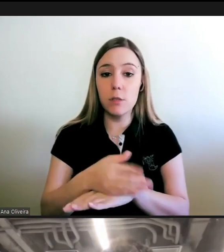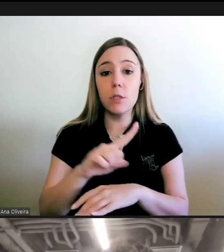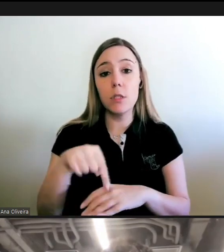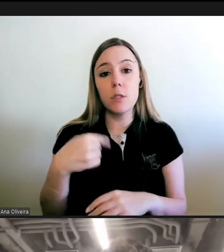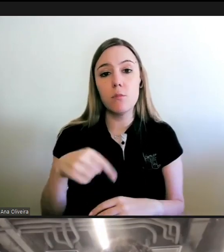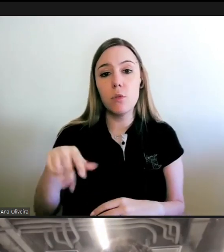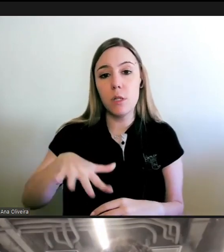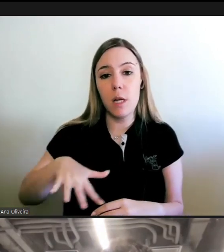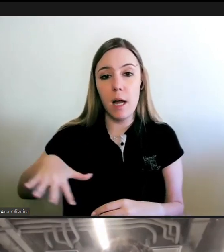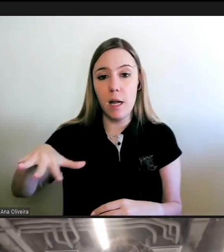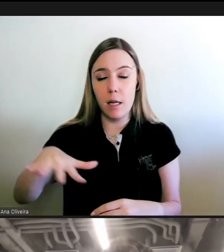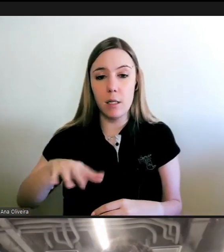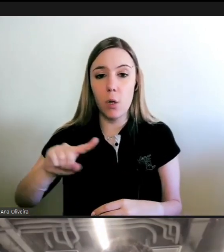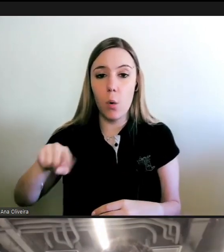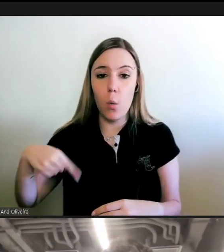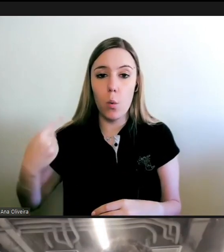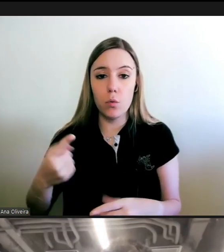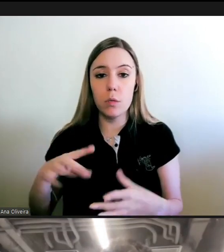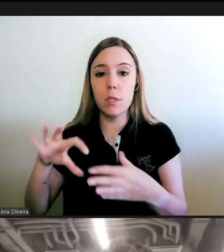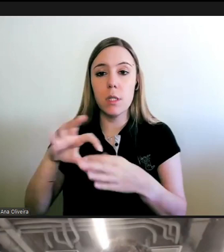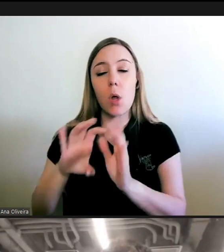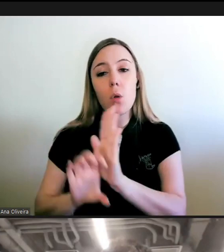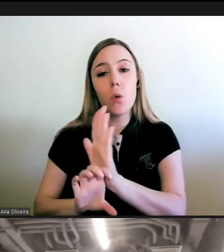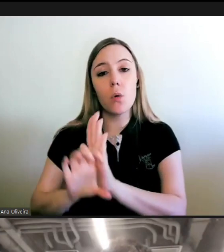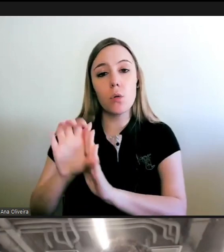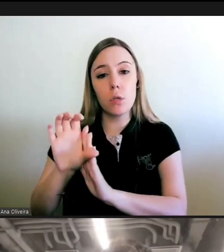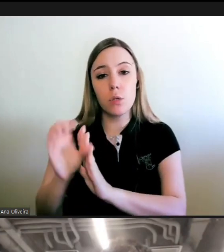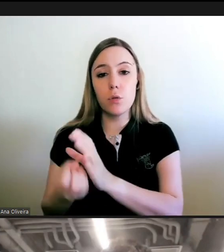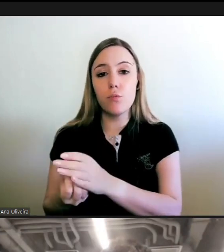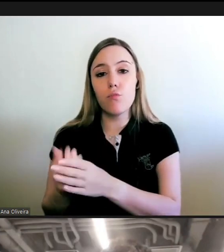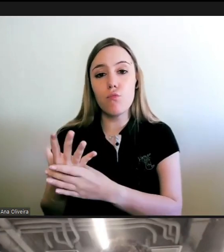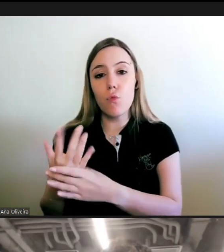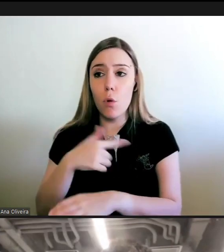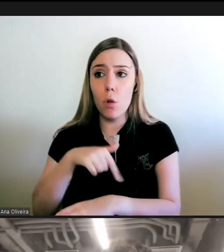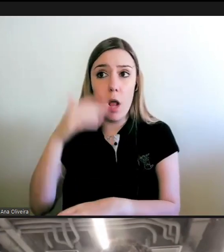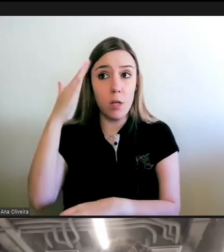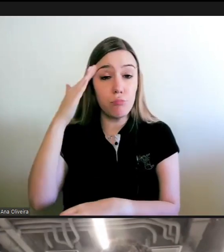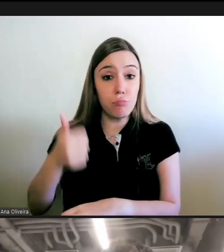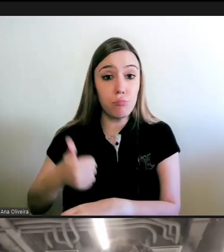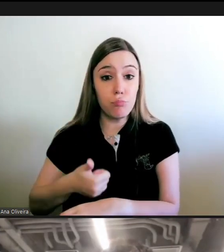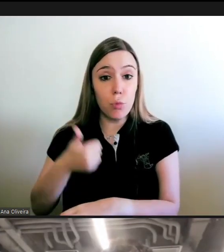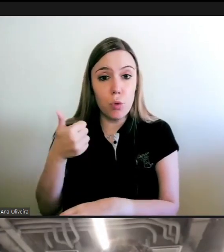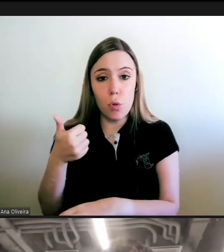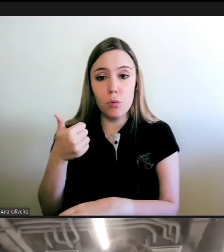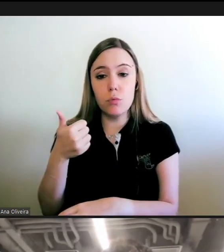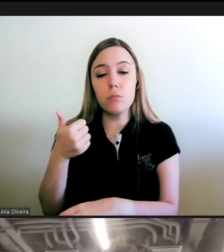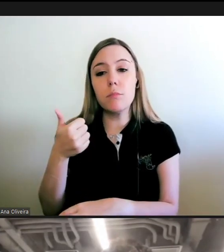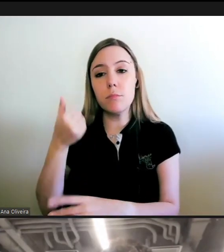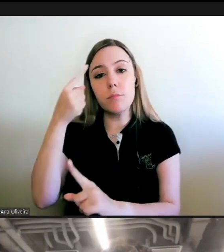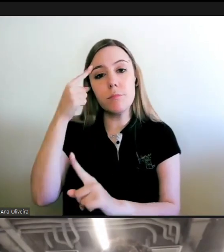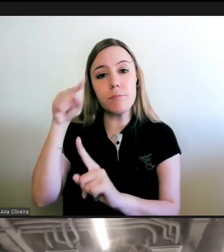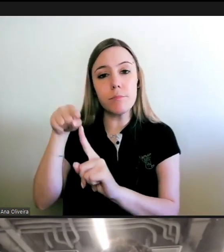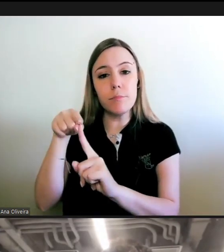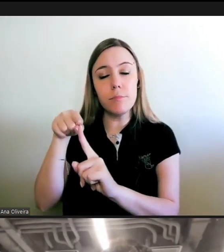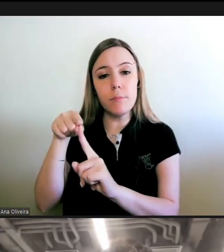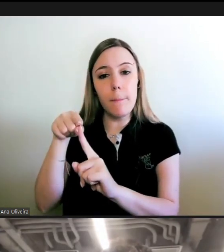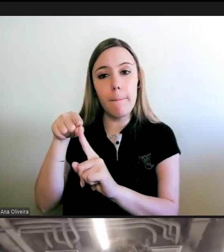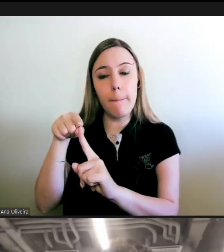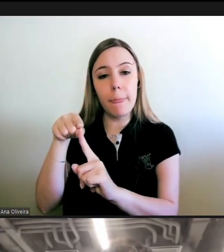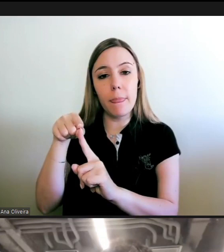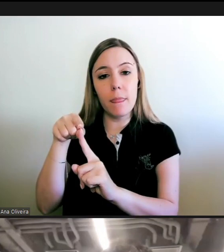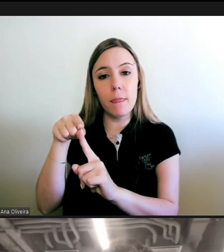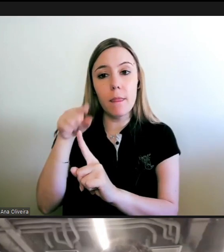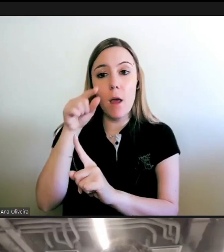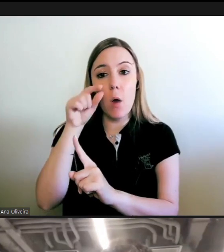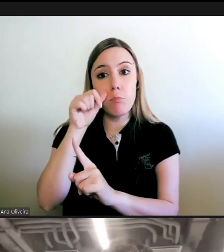dimensão da criação das condições que consideramos ideais para que o